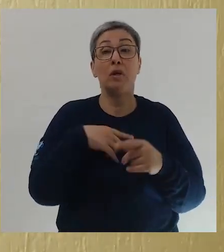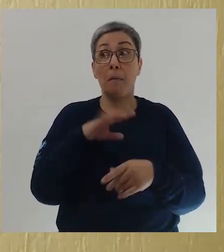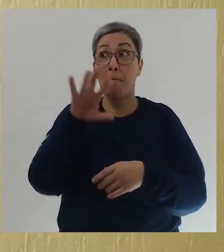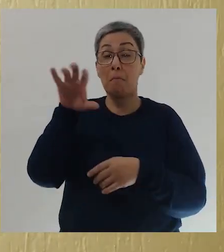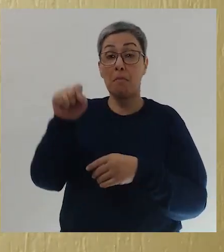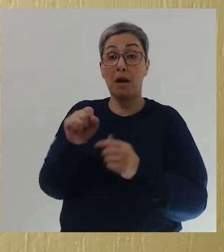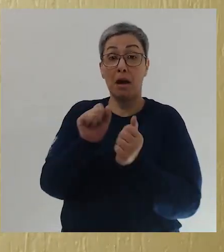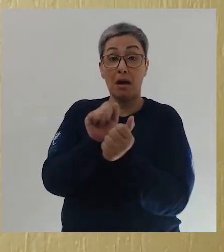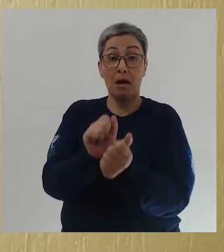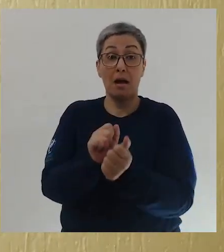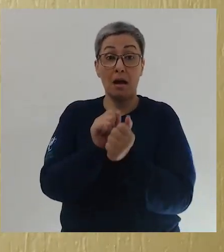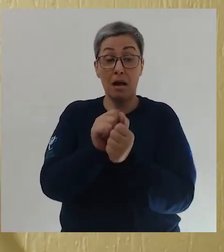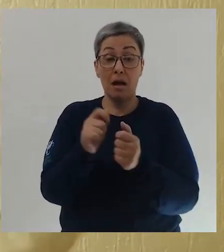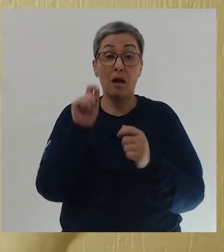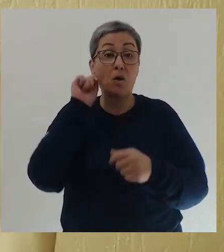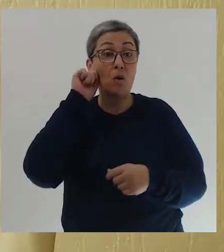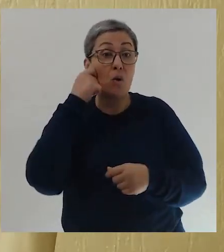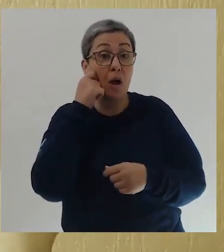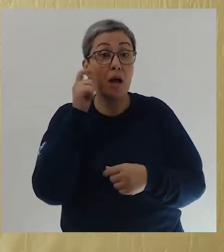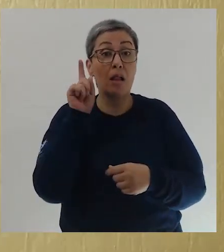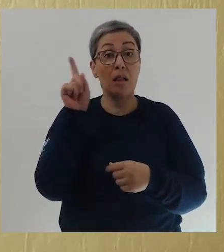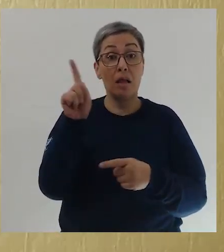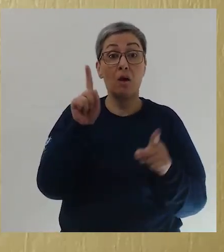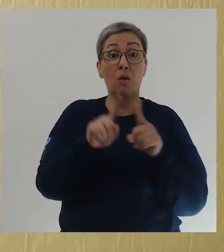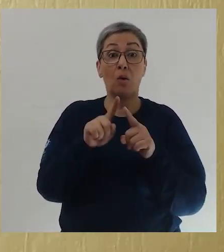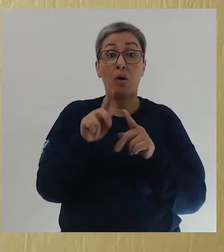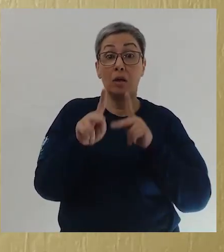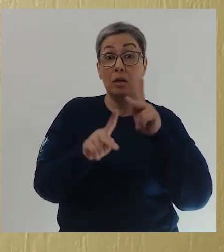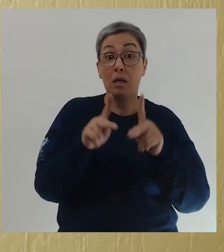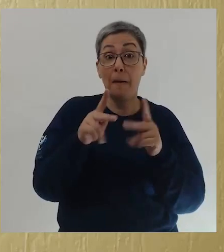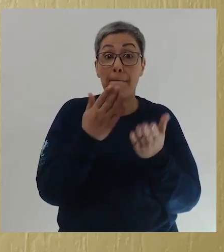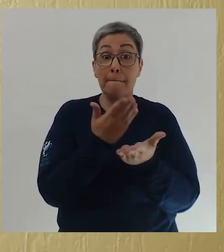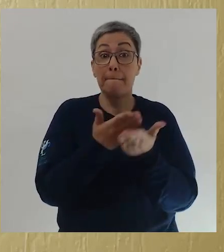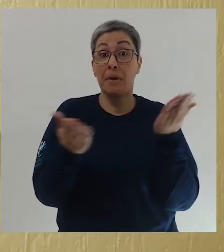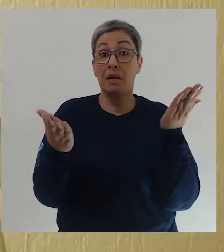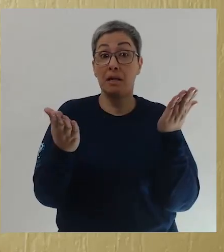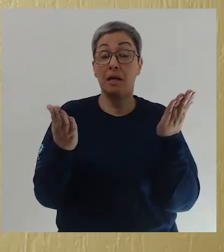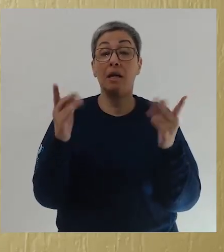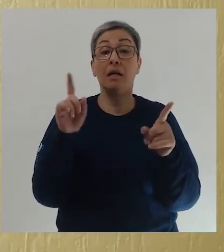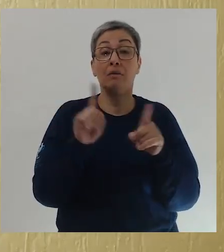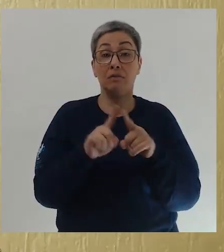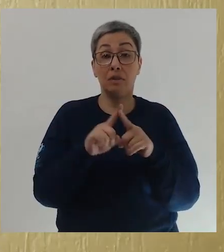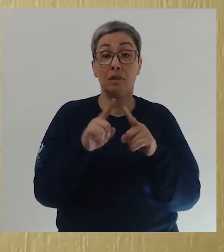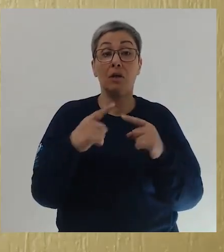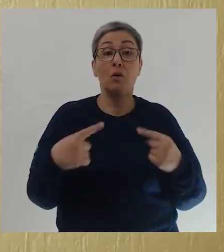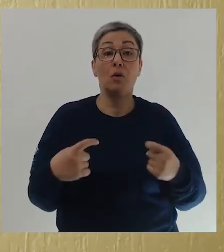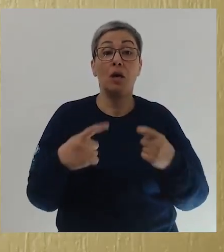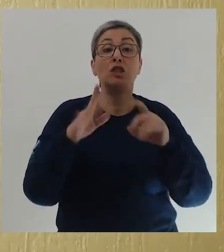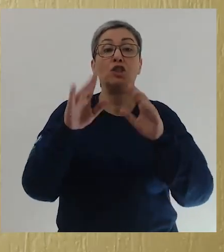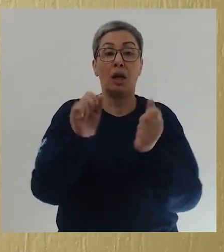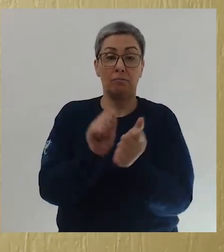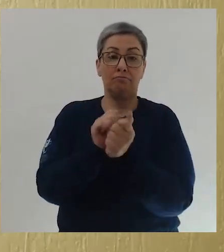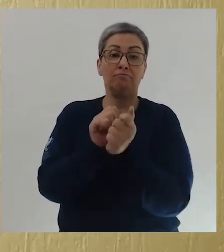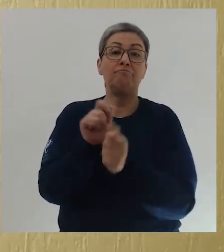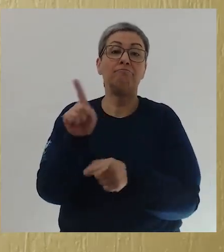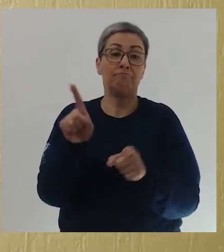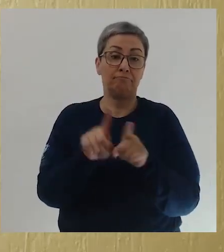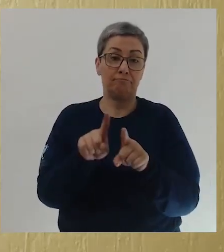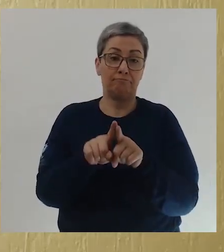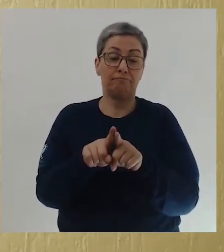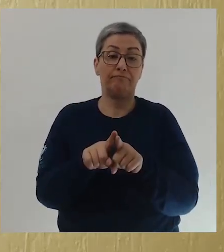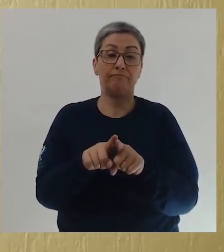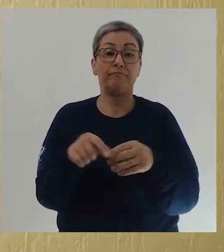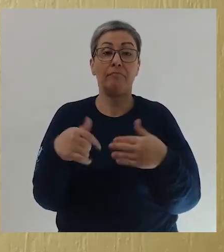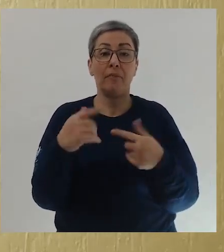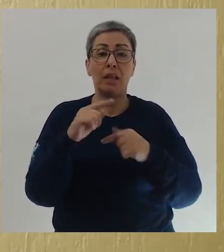negreiros iam buscar os escravos em tribos rivais, como eu havia comentado aí em cima, né? Onde o povo que perdia a luta já era escravizado pelos